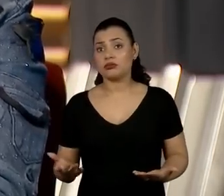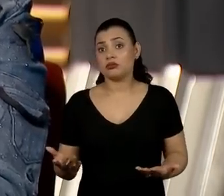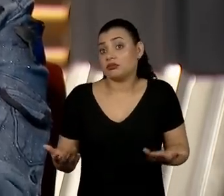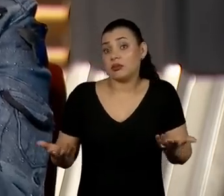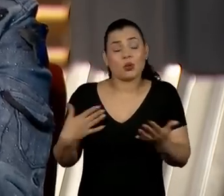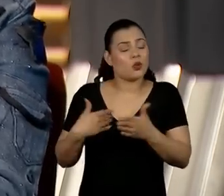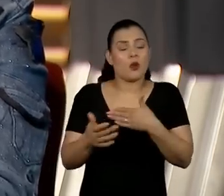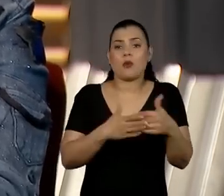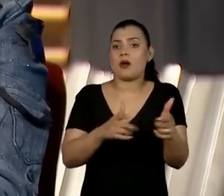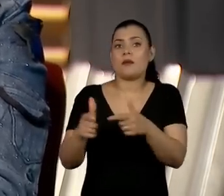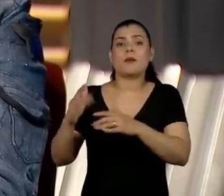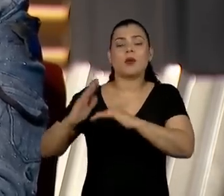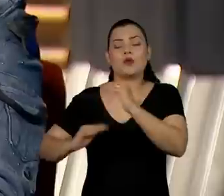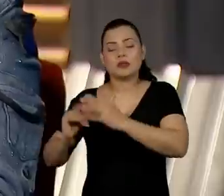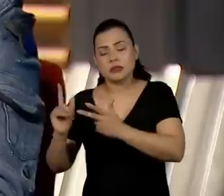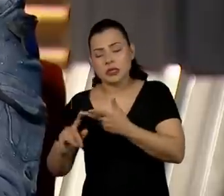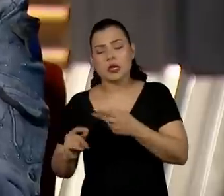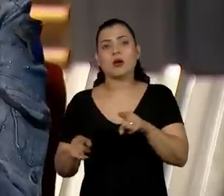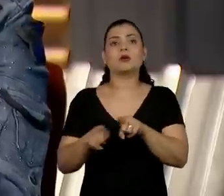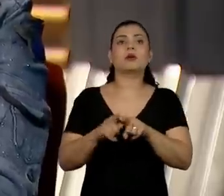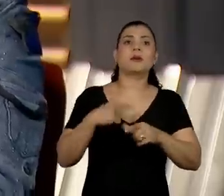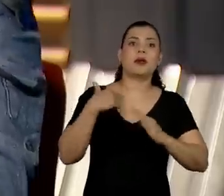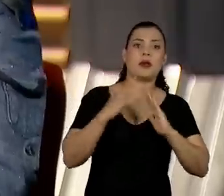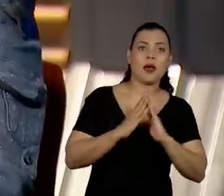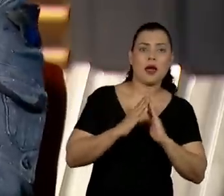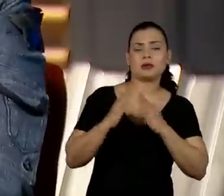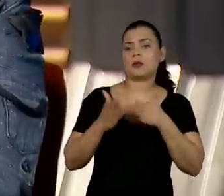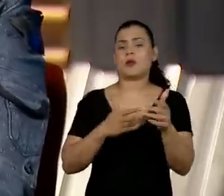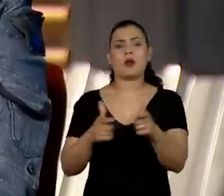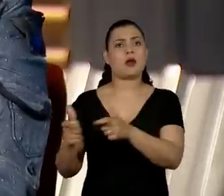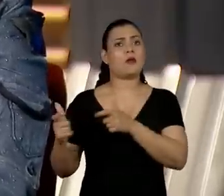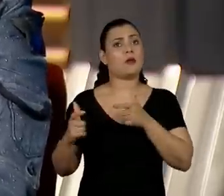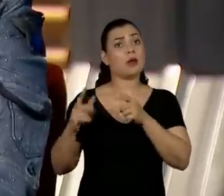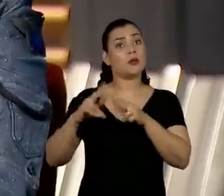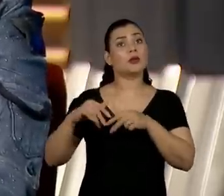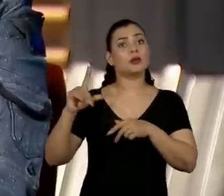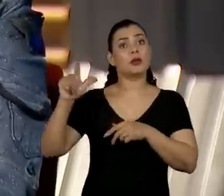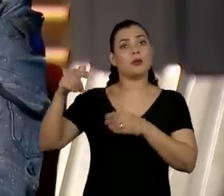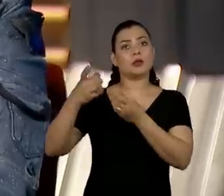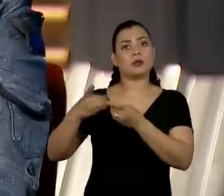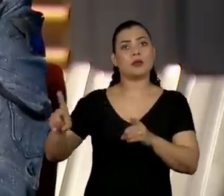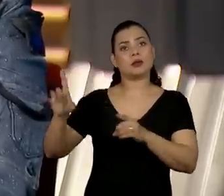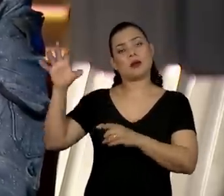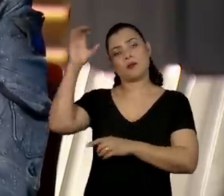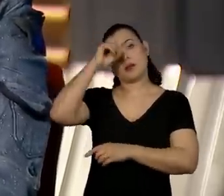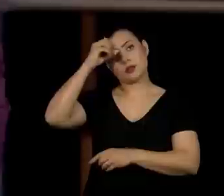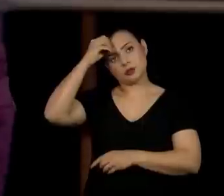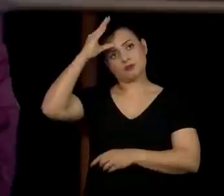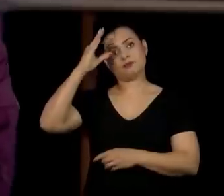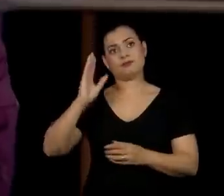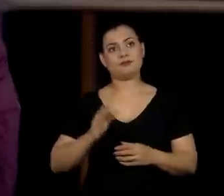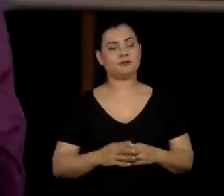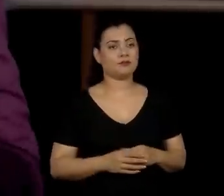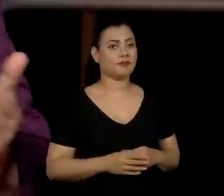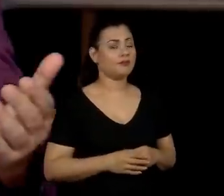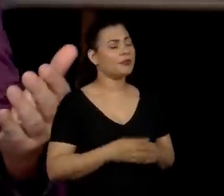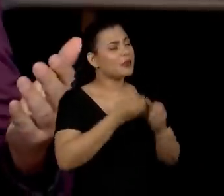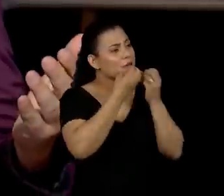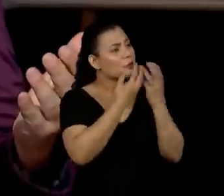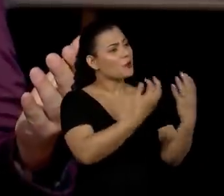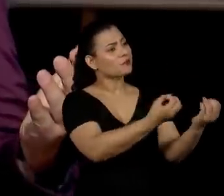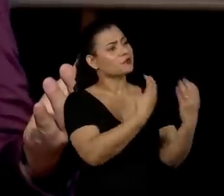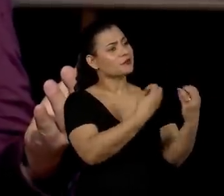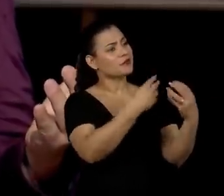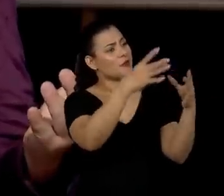é em todos os sentidos profissional gente em casa isso foi muito depois da minha separação que bom ter uma